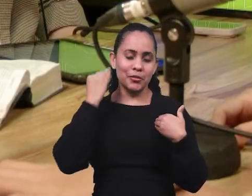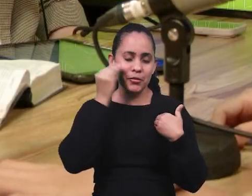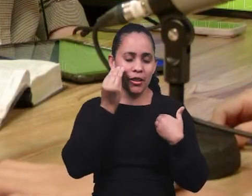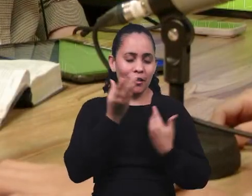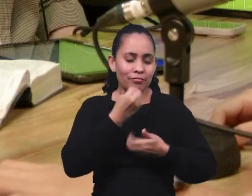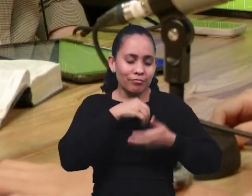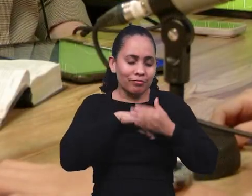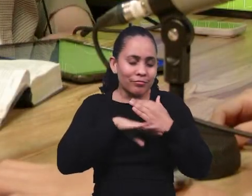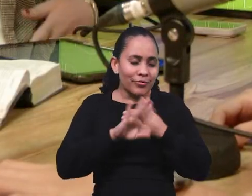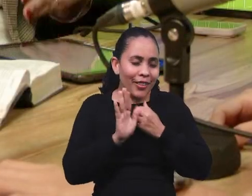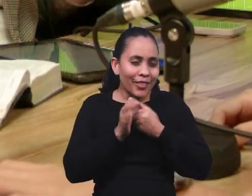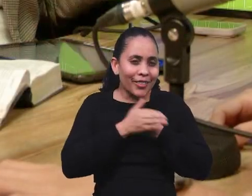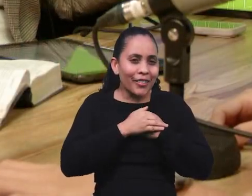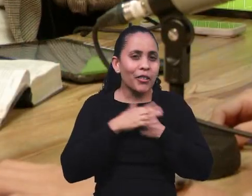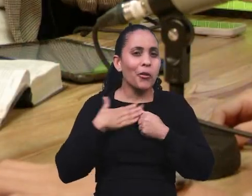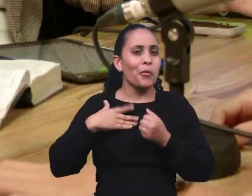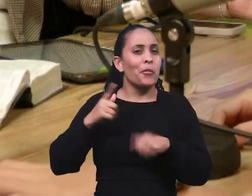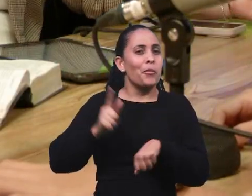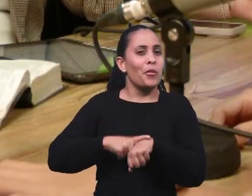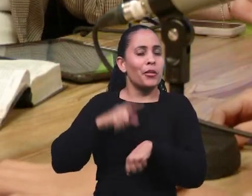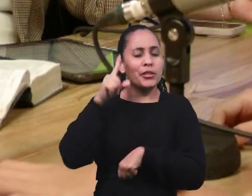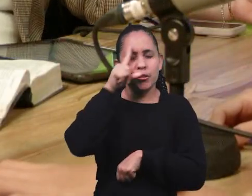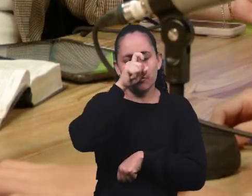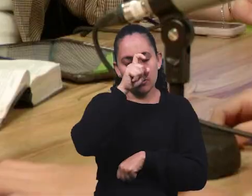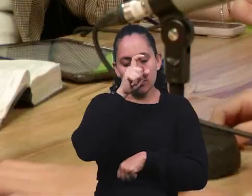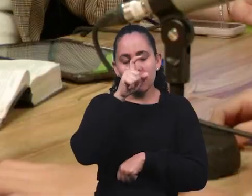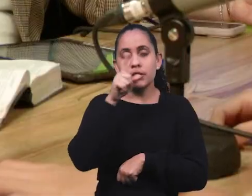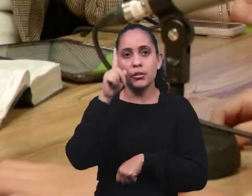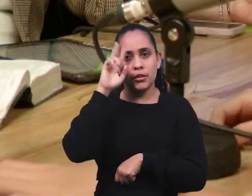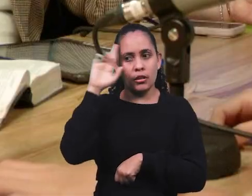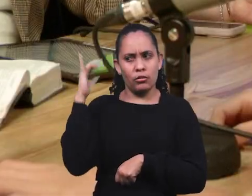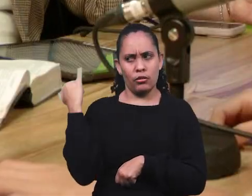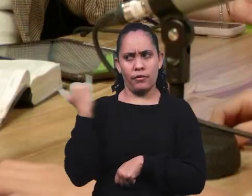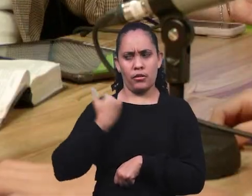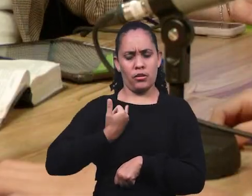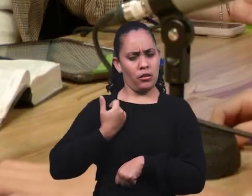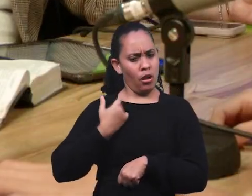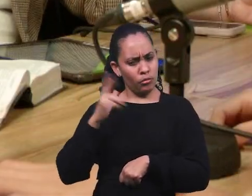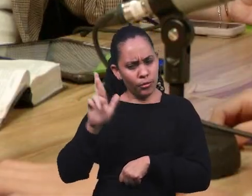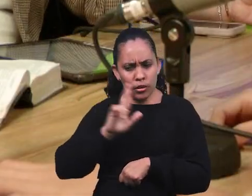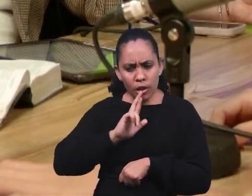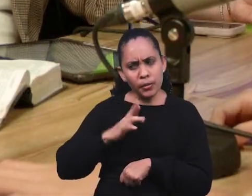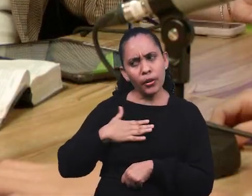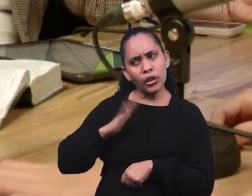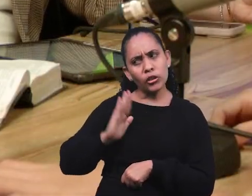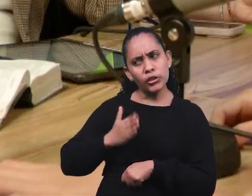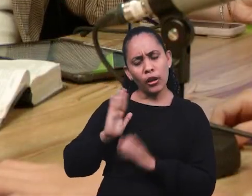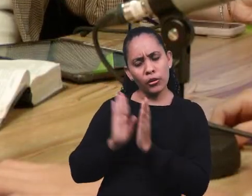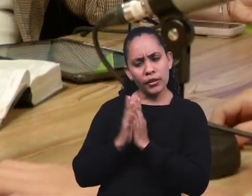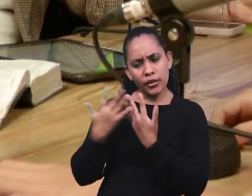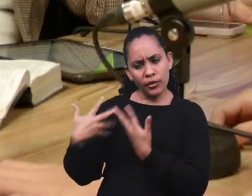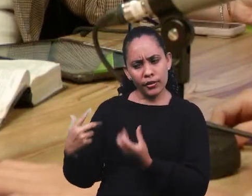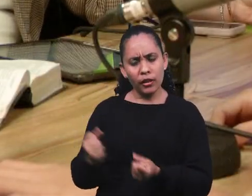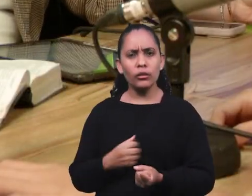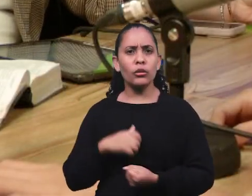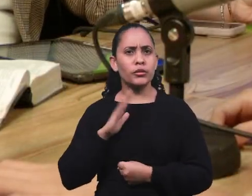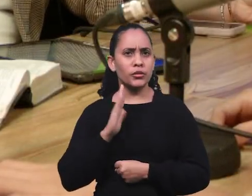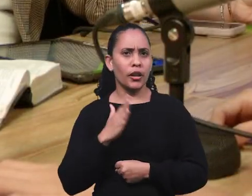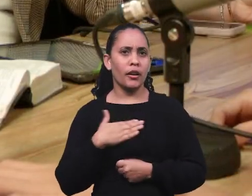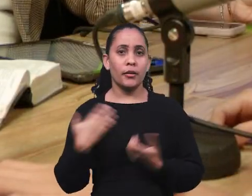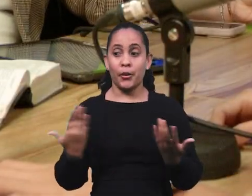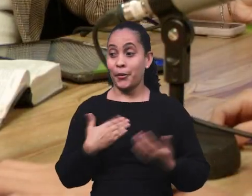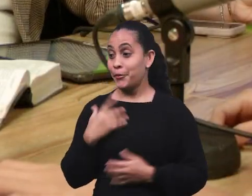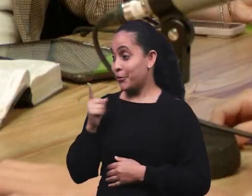todas essas experiências, como isso no momento de dificuldade, de falar, mas o Senhor já fez isso na minha vida. Exatamente. Mas eu já ouvi aquilo. E agora,